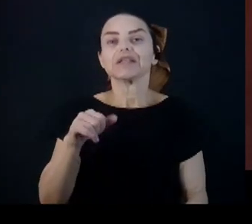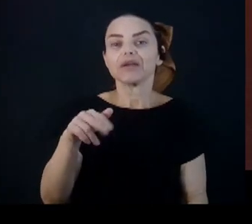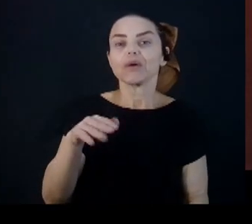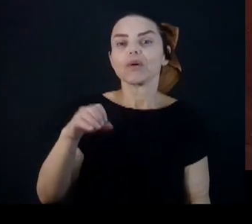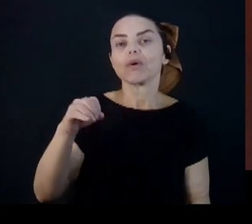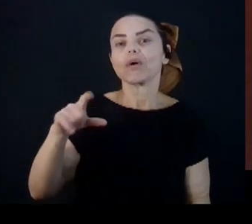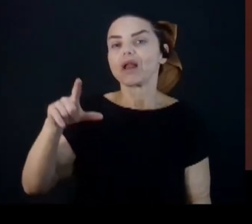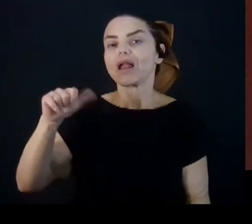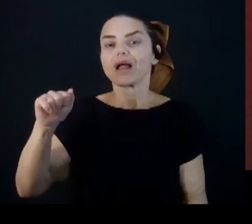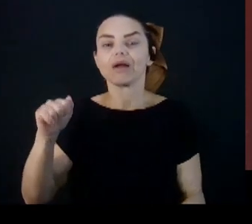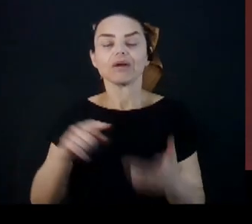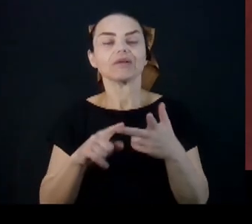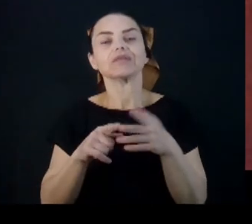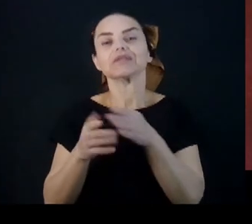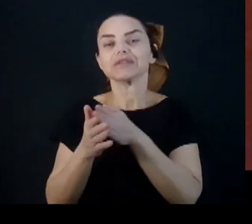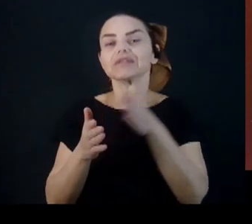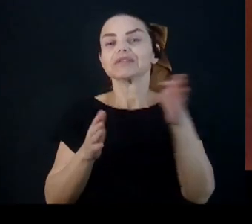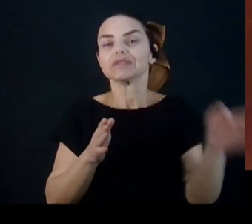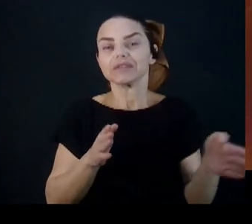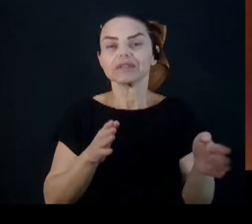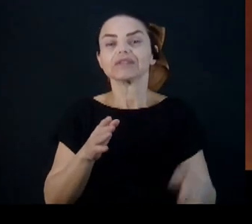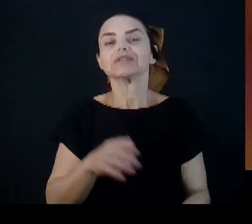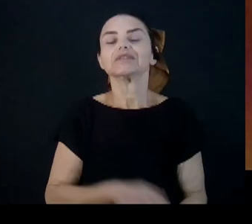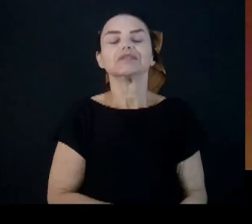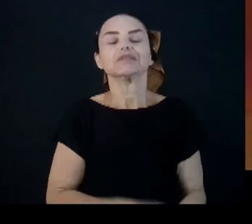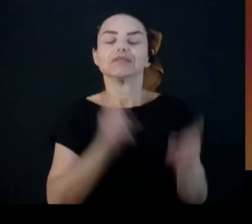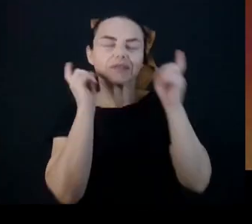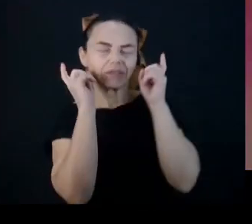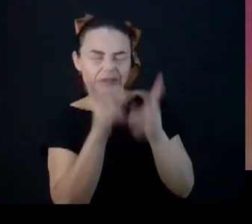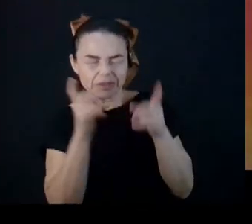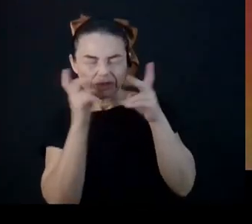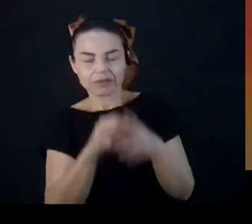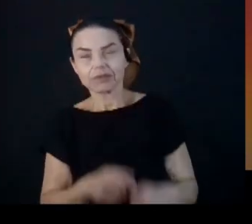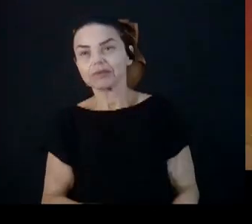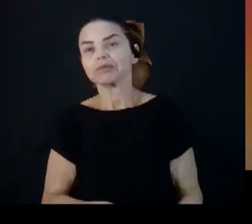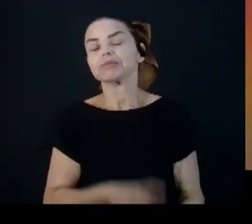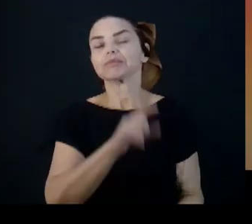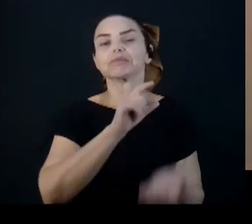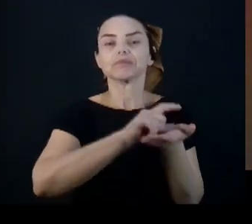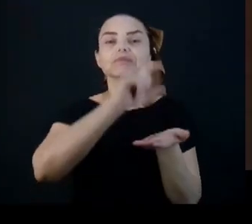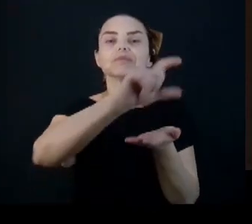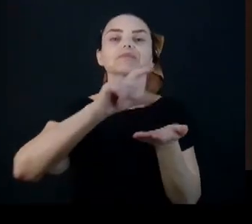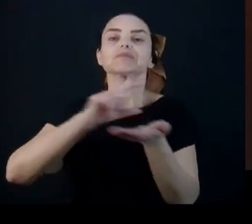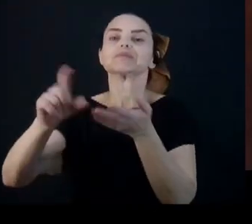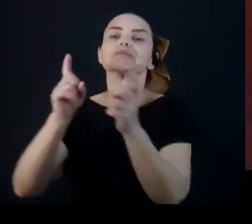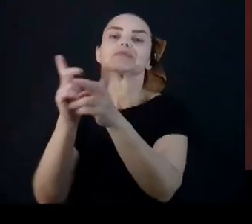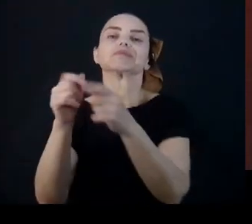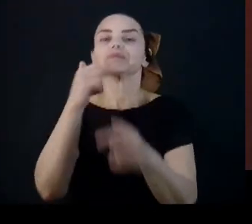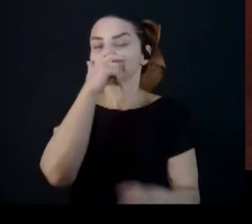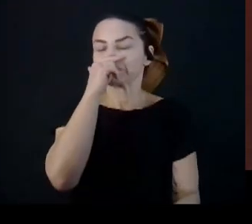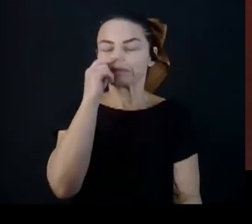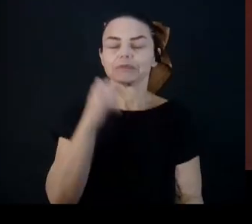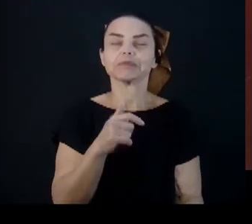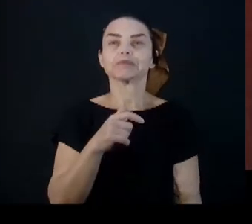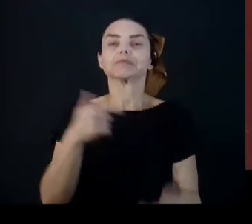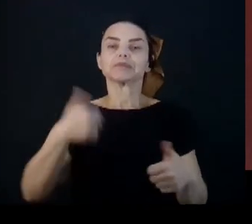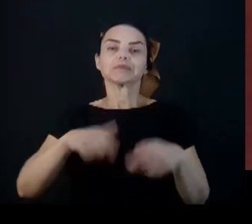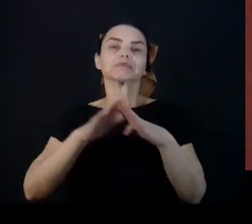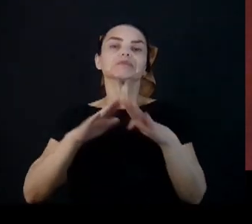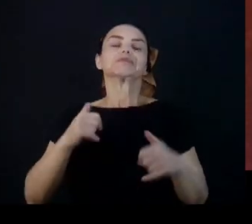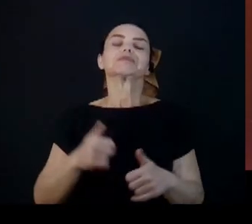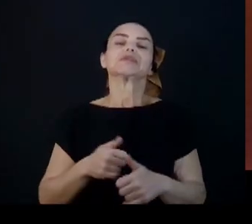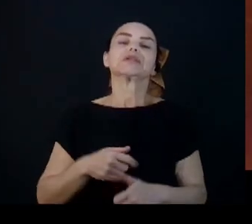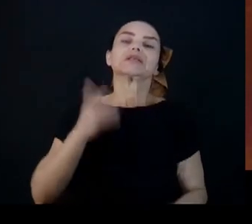seu Carlos Wellendorf, que venderam um pedacinho cada um do seu sítio, e aqui então eles estabeleceram e construíram,